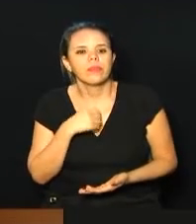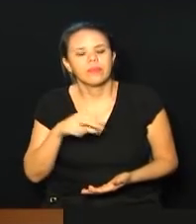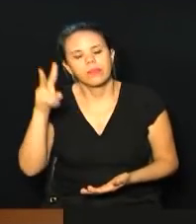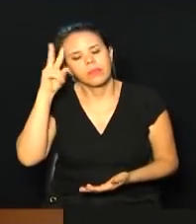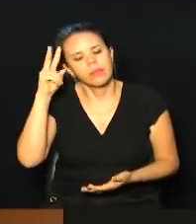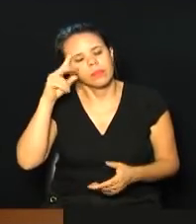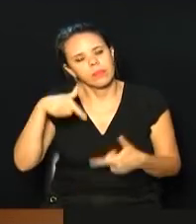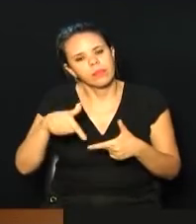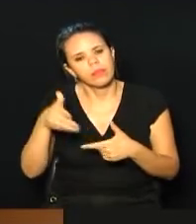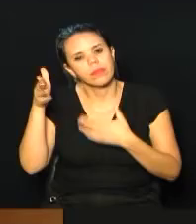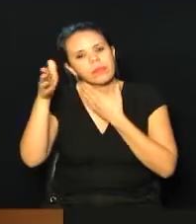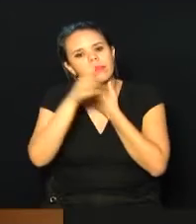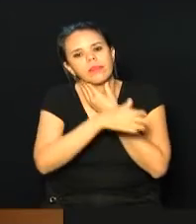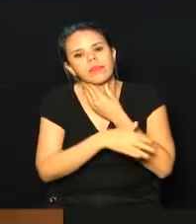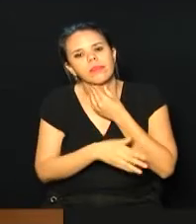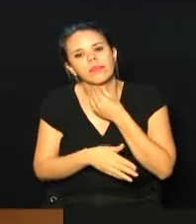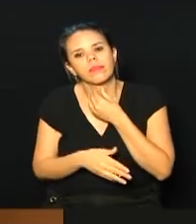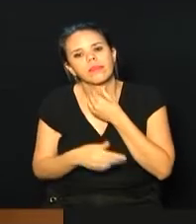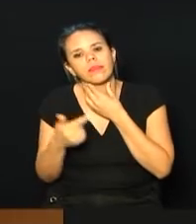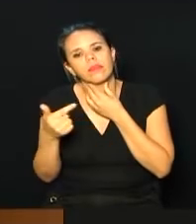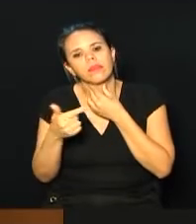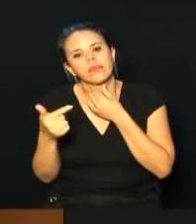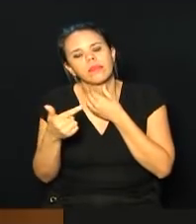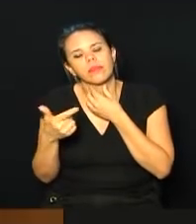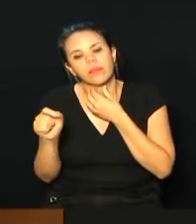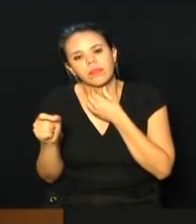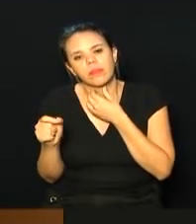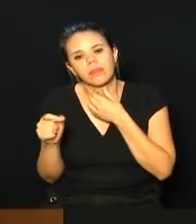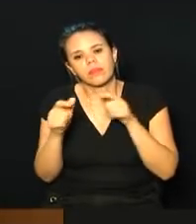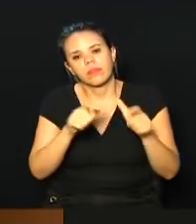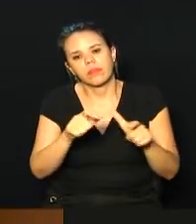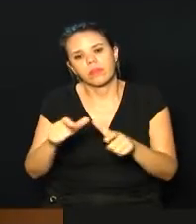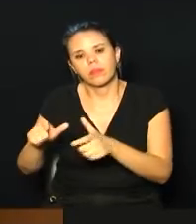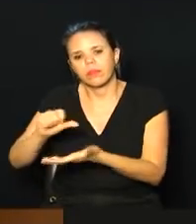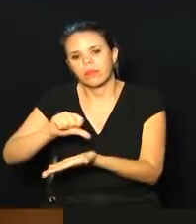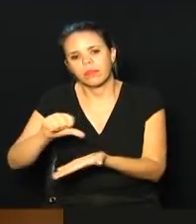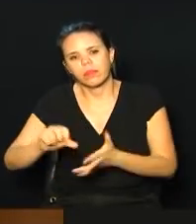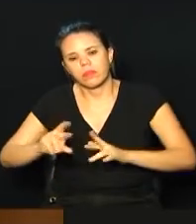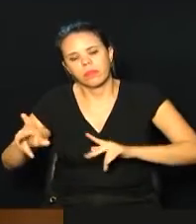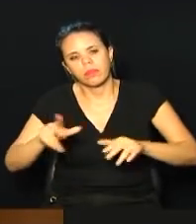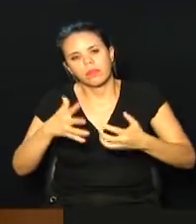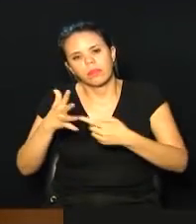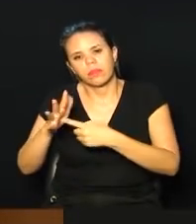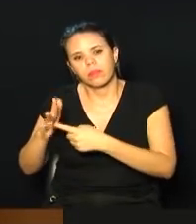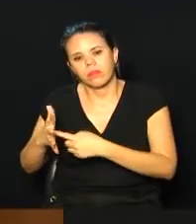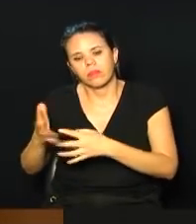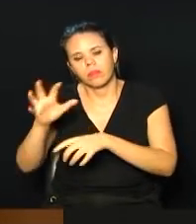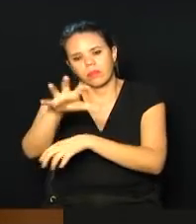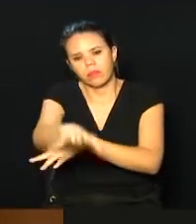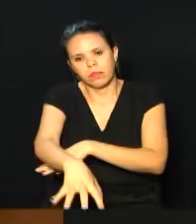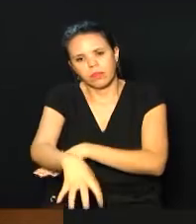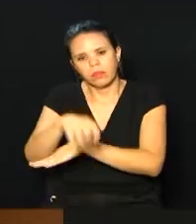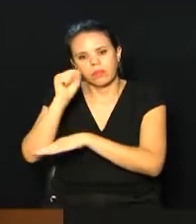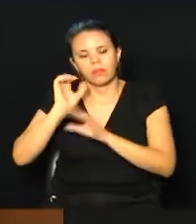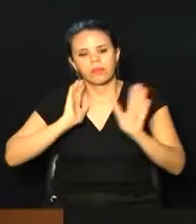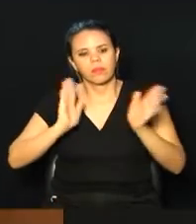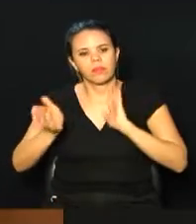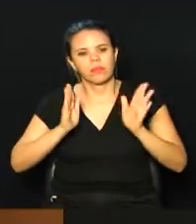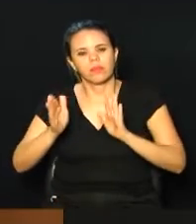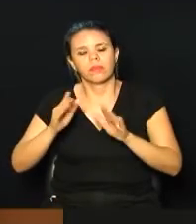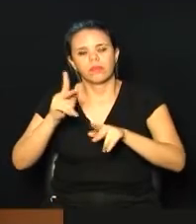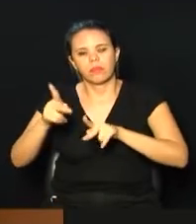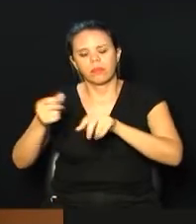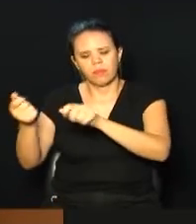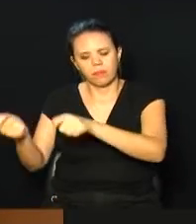segunda-feira em 20 locais diferentes, com máquinas, caminhões, mão de